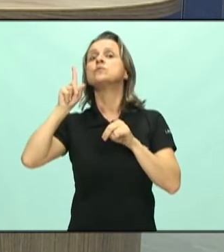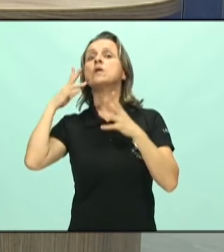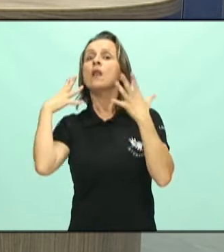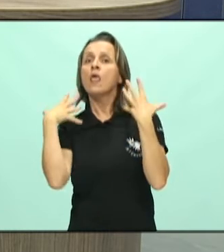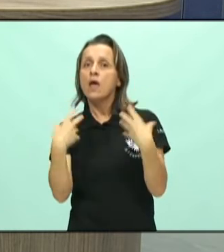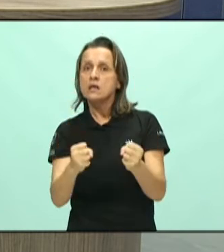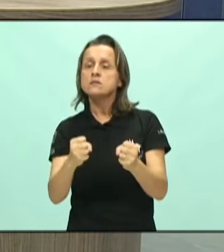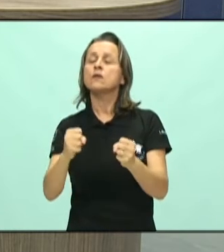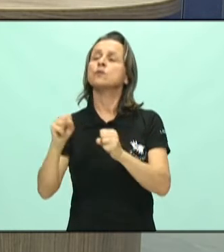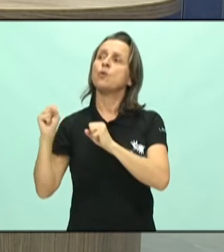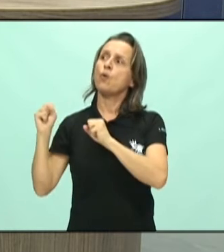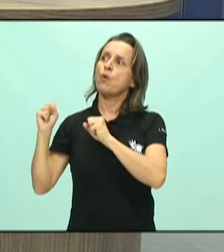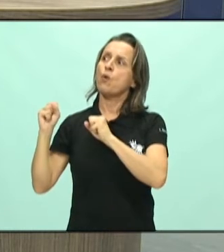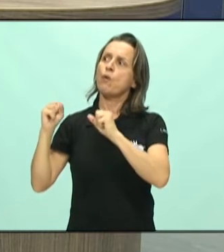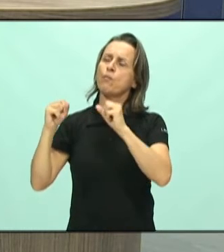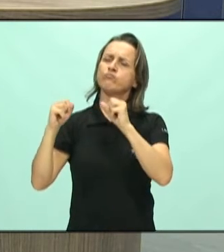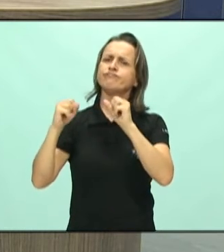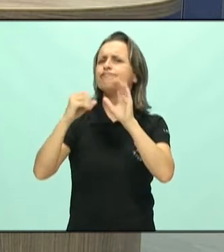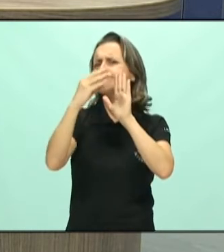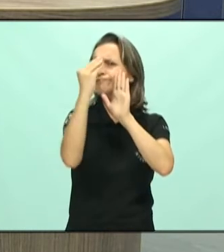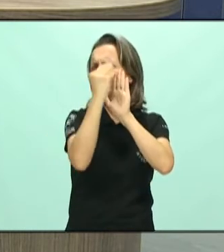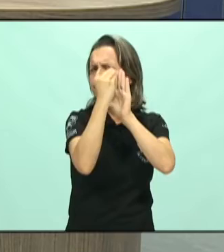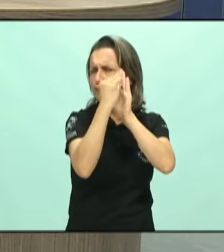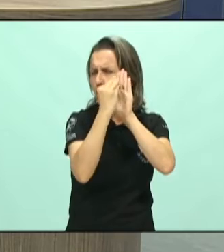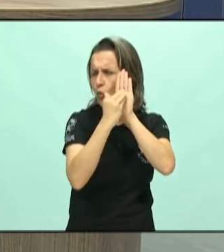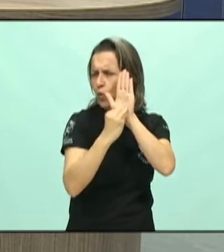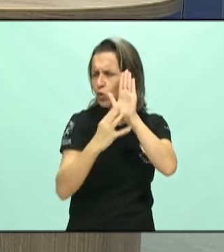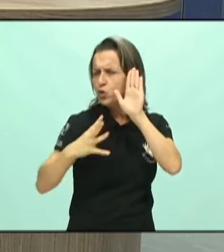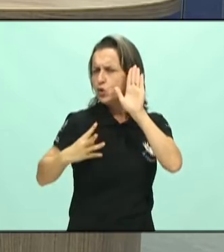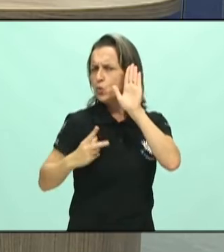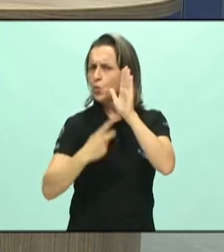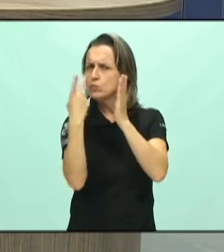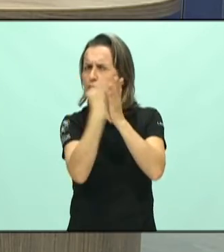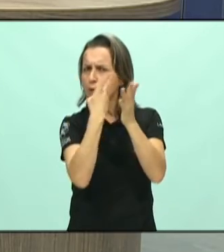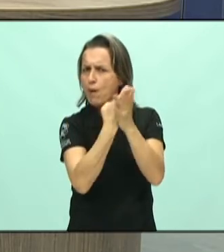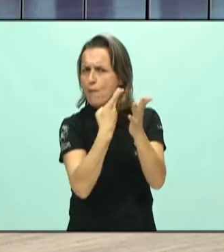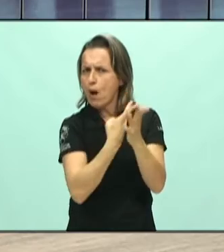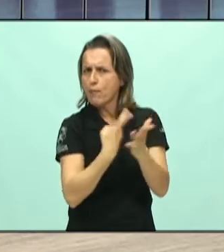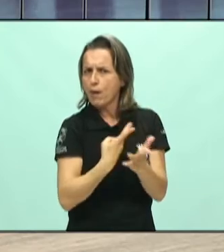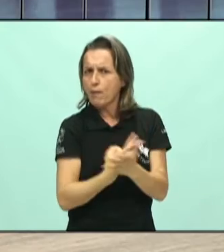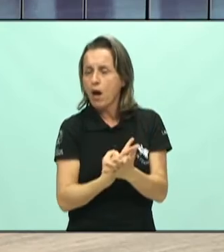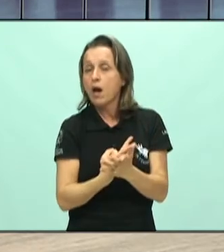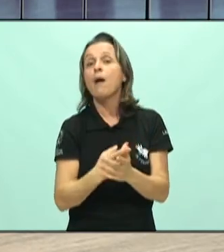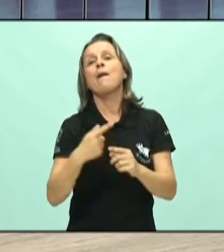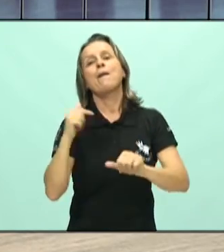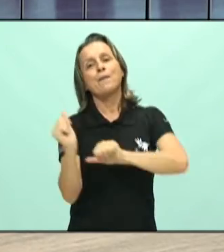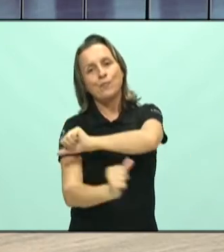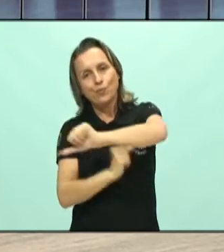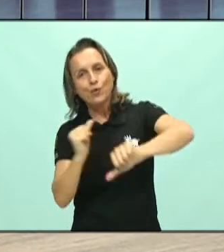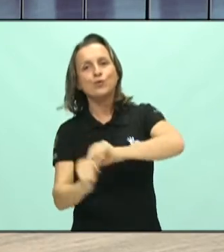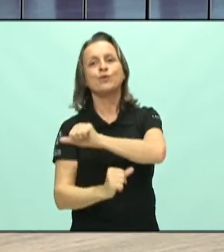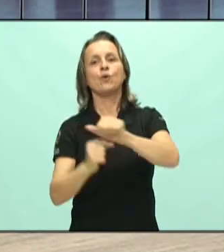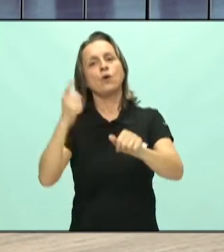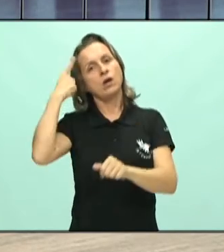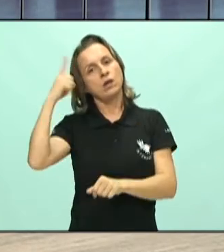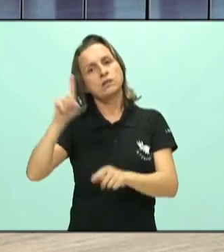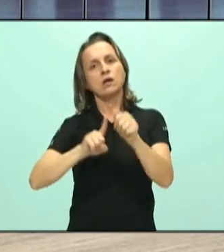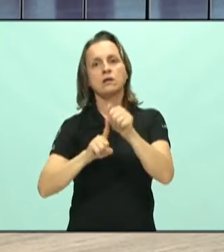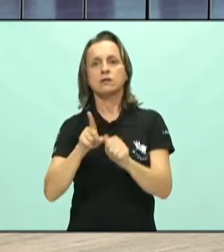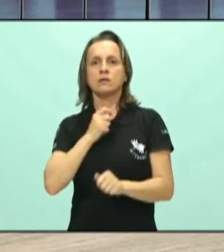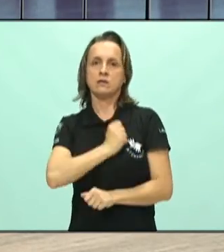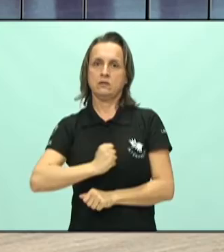pegando tudo que ele identificou que estava equivocado e fazendo no mês de agosto. Foi exatamente, mas só houve essa reunião, só houve